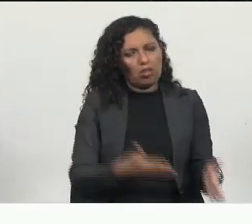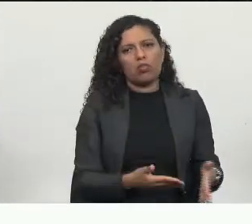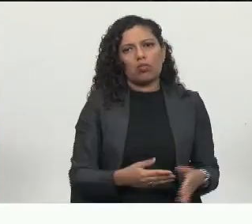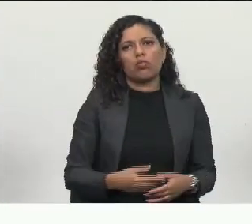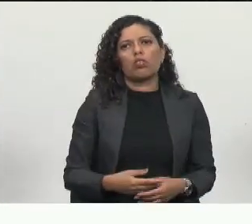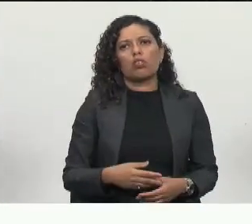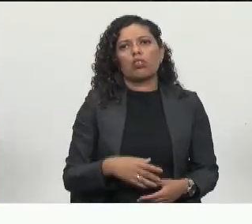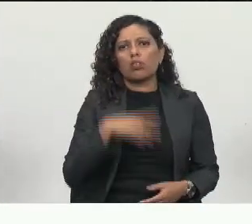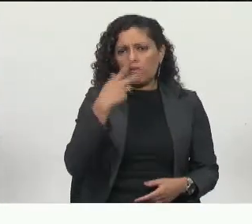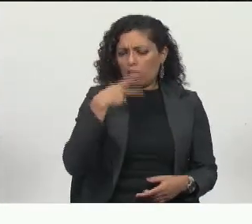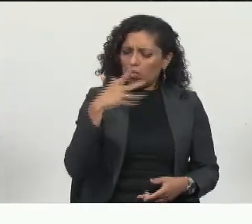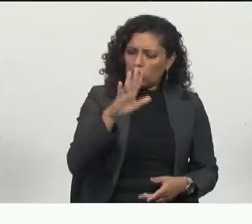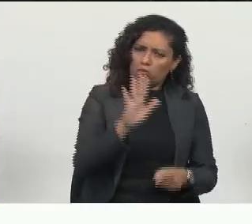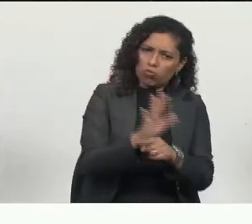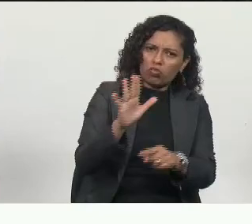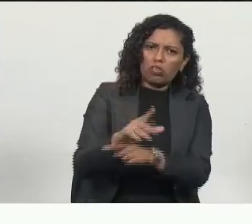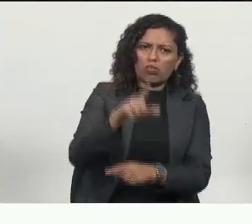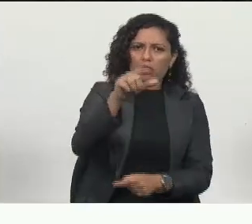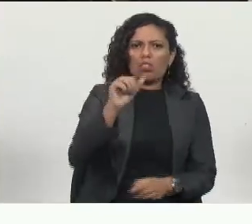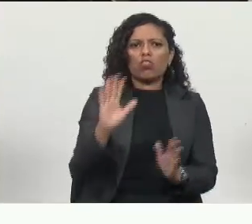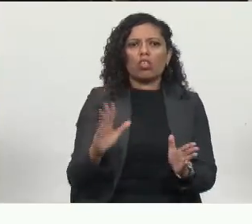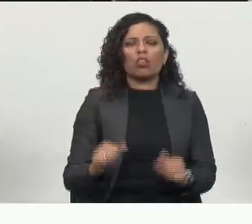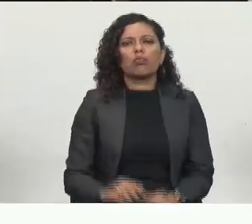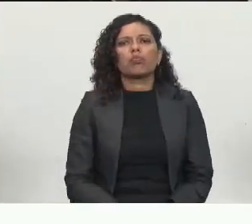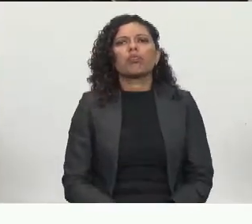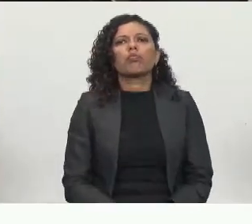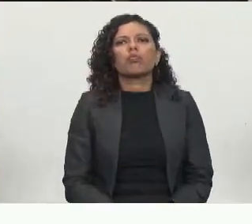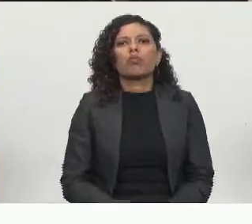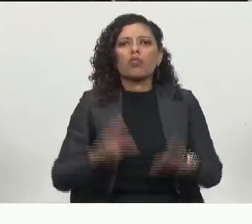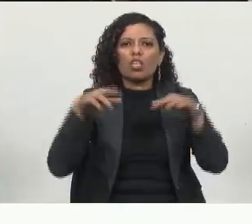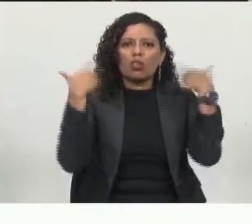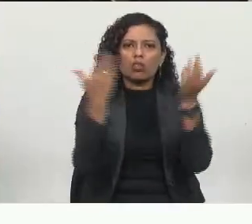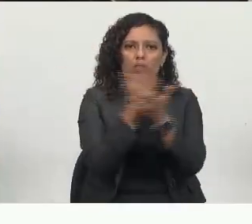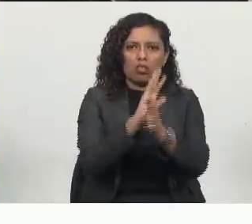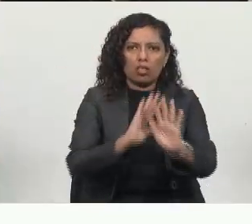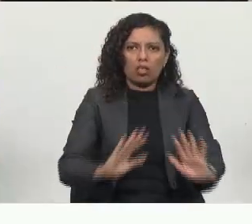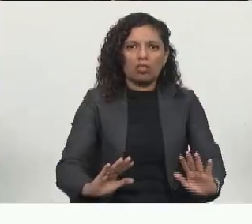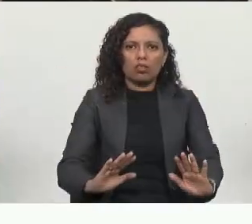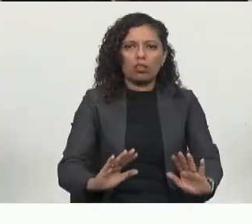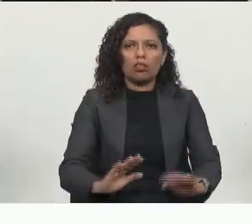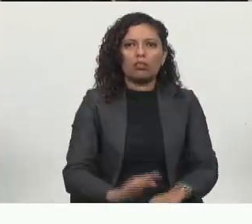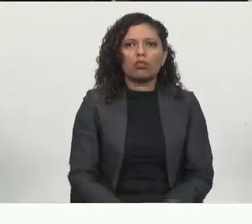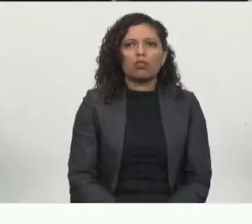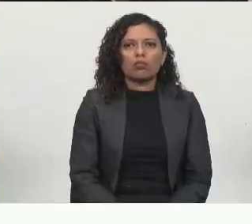aí. Eu já tinha feito sua defesa. Obrigado aí, Alexandre.